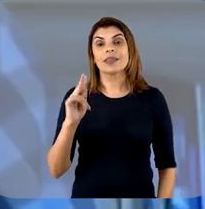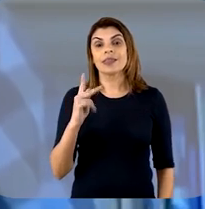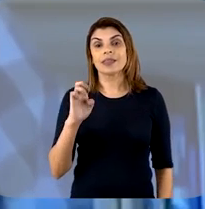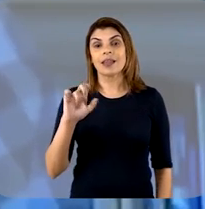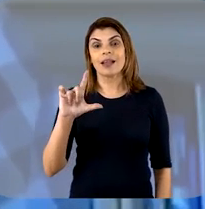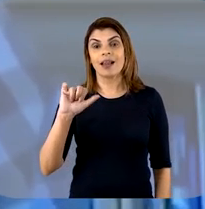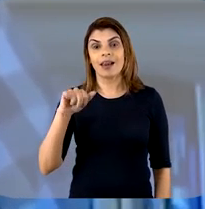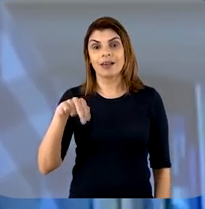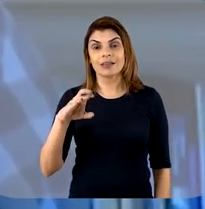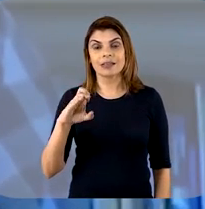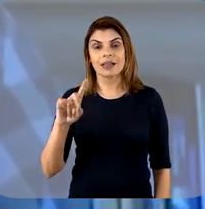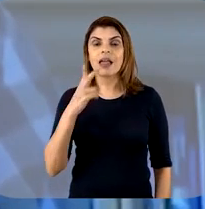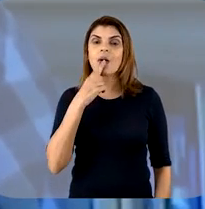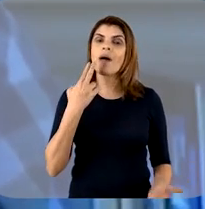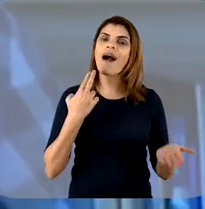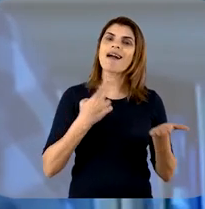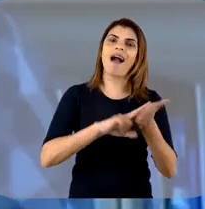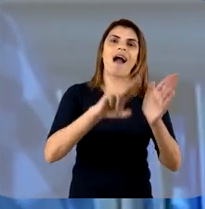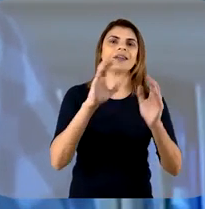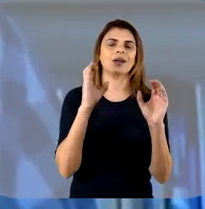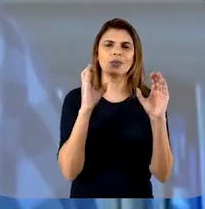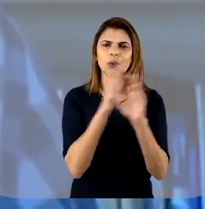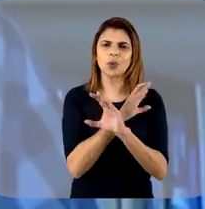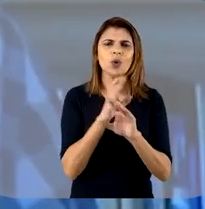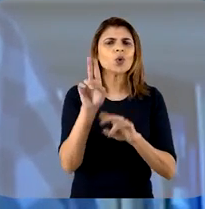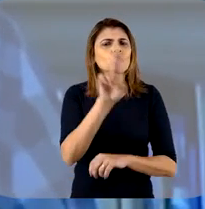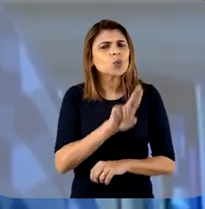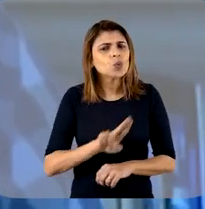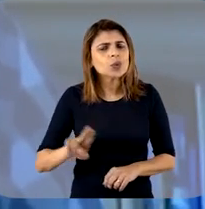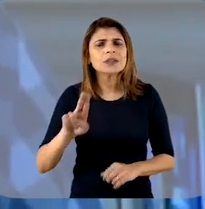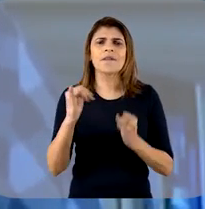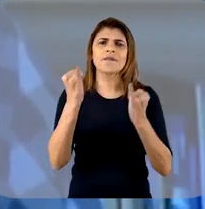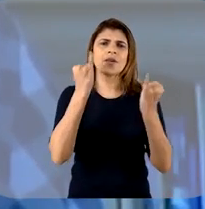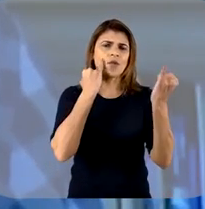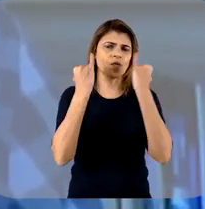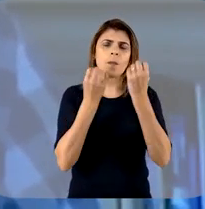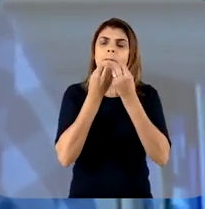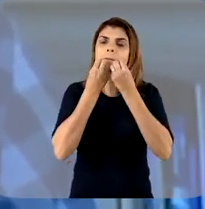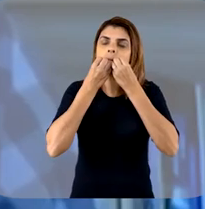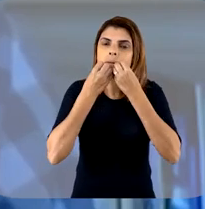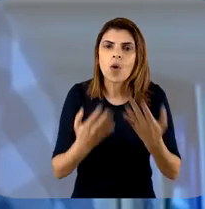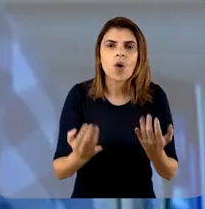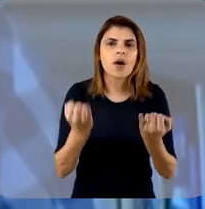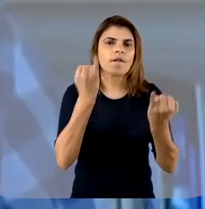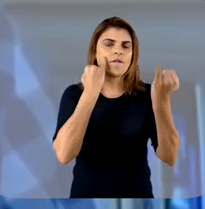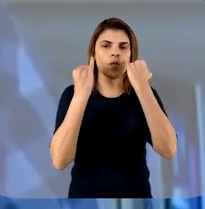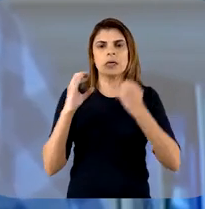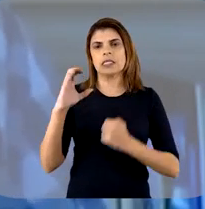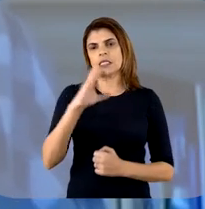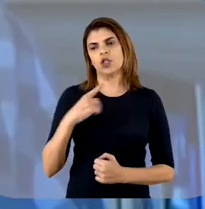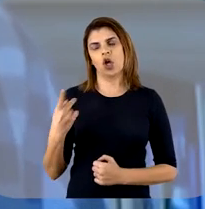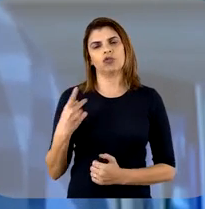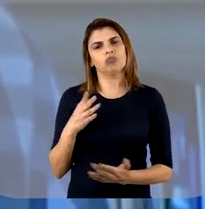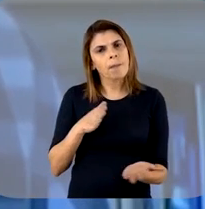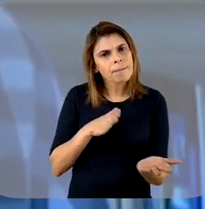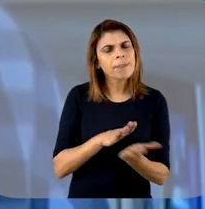carta chamando atenção para isso. É importante utilizarmos a boa informação científica e a